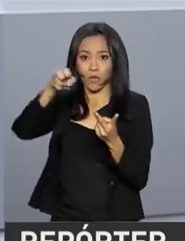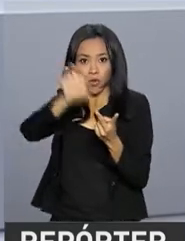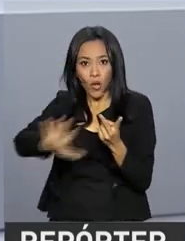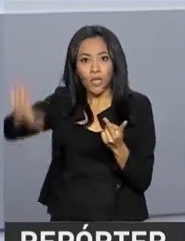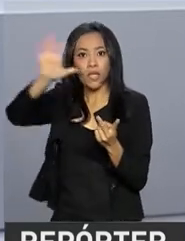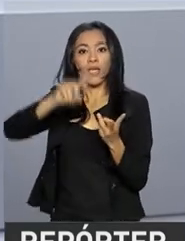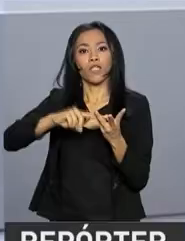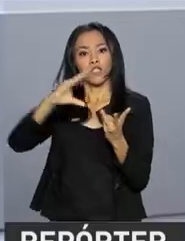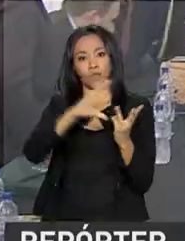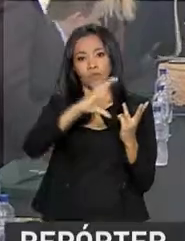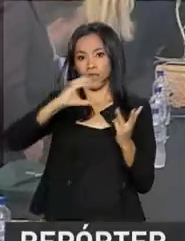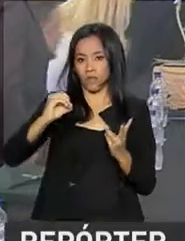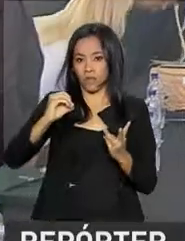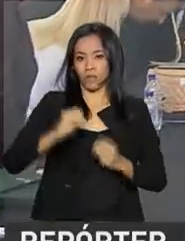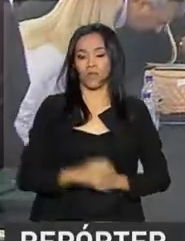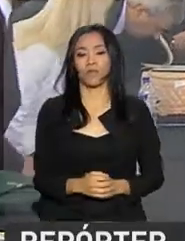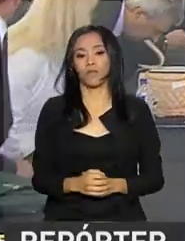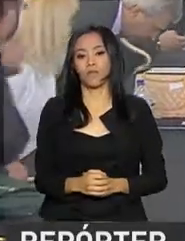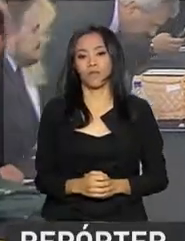oeste